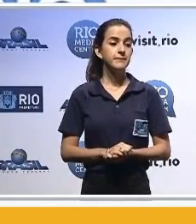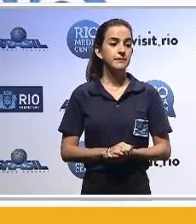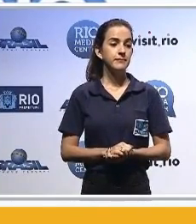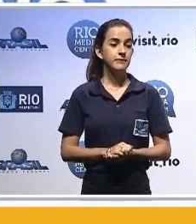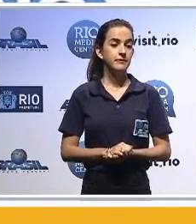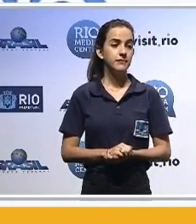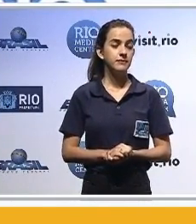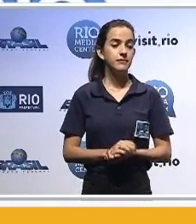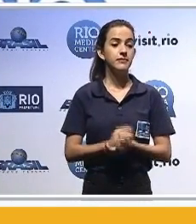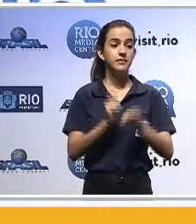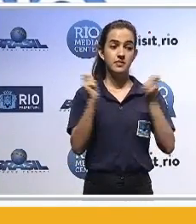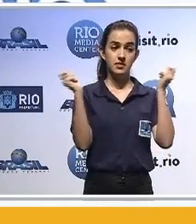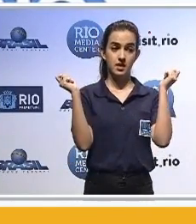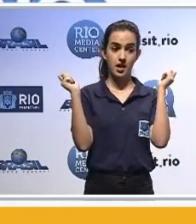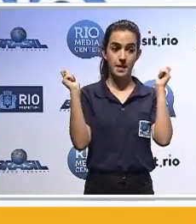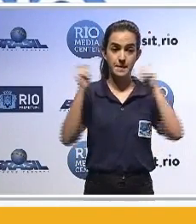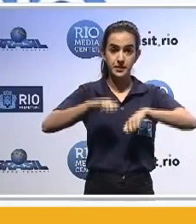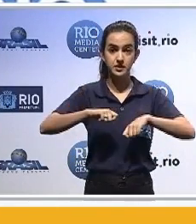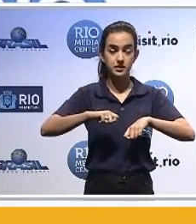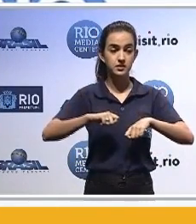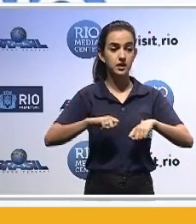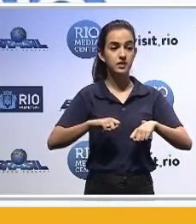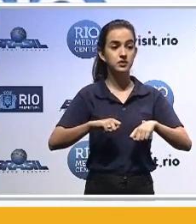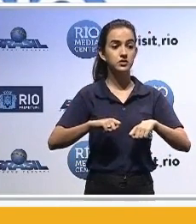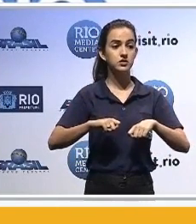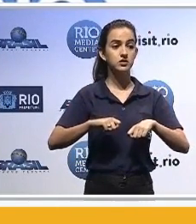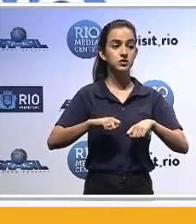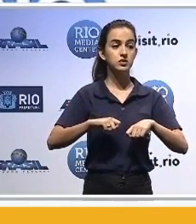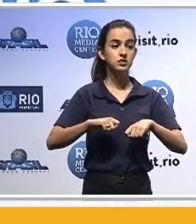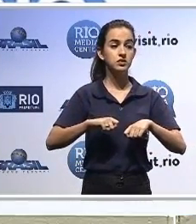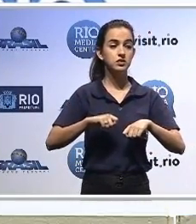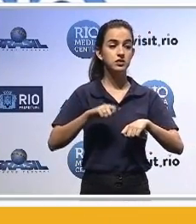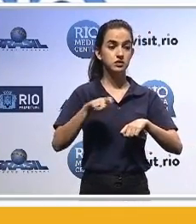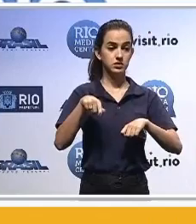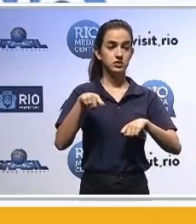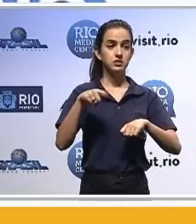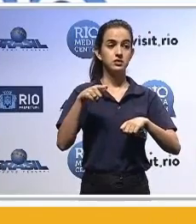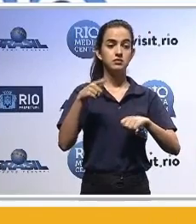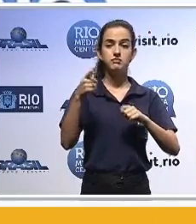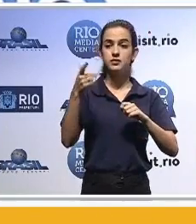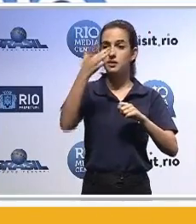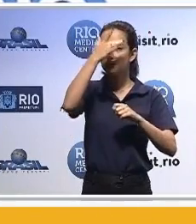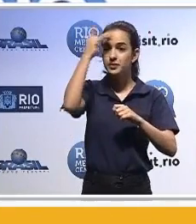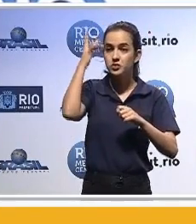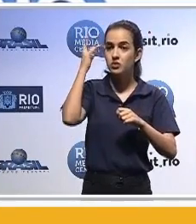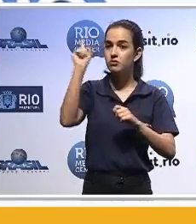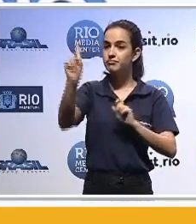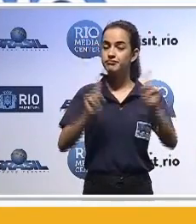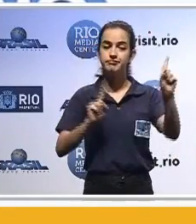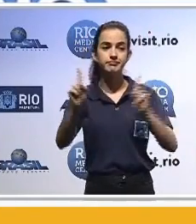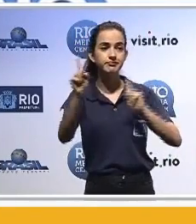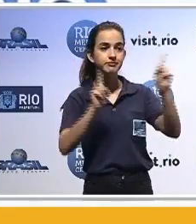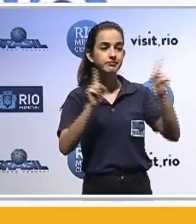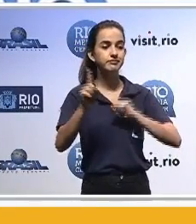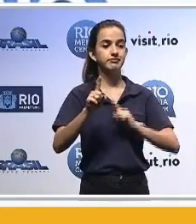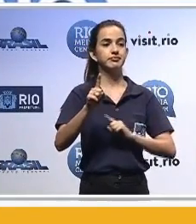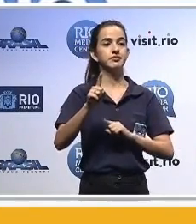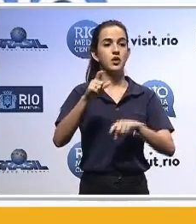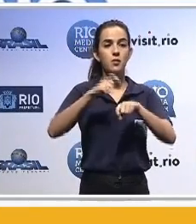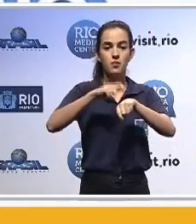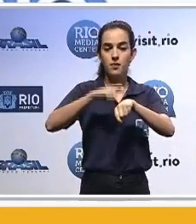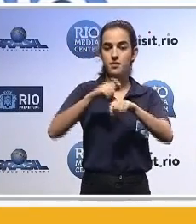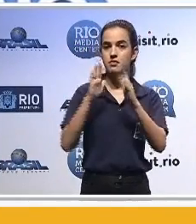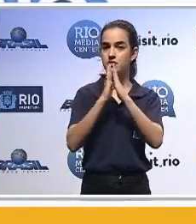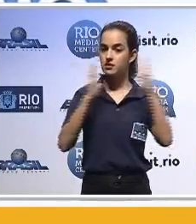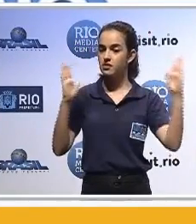a capacidade de hospitalidade, recebimento do Rio de Janeiro durante os Jogos